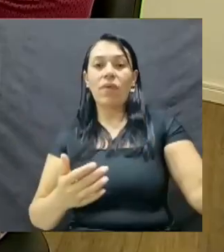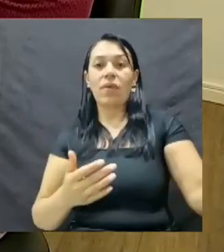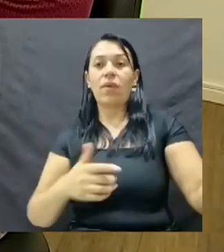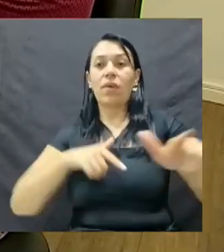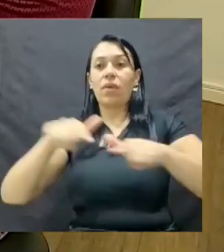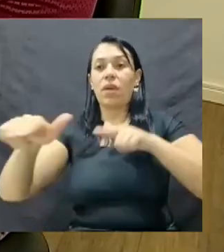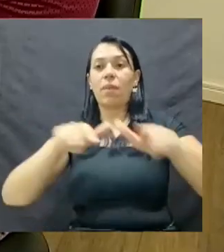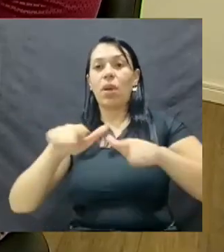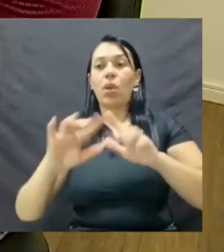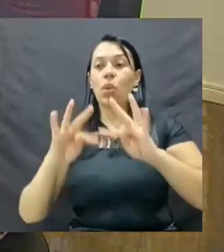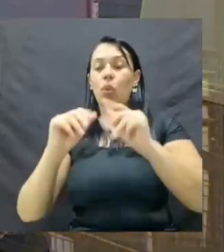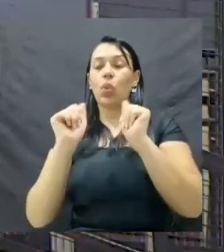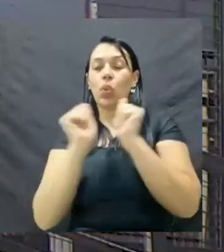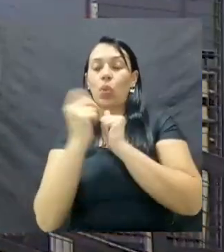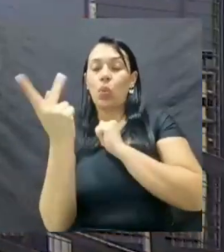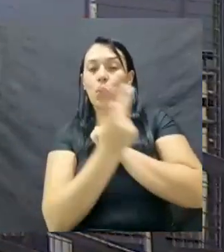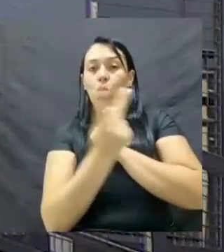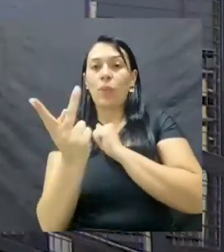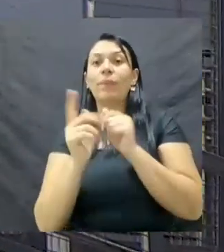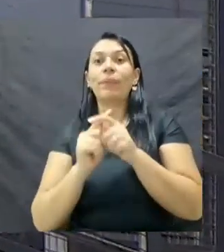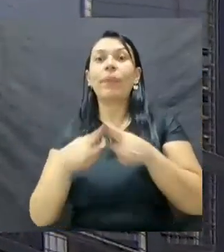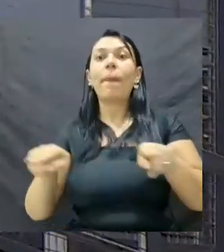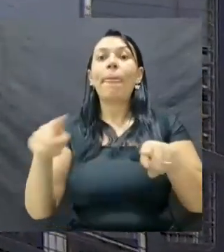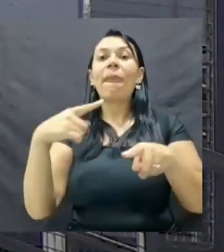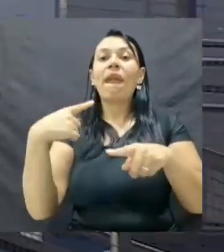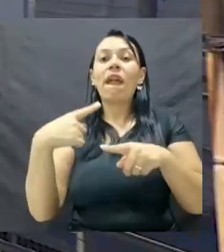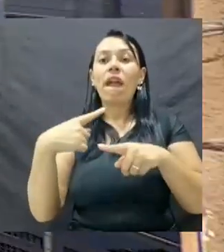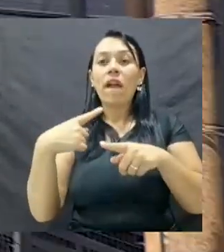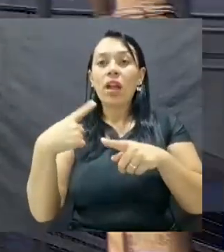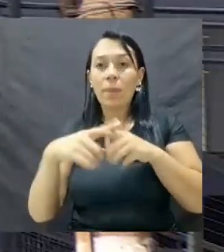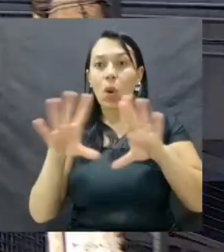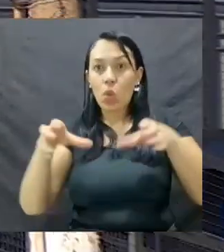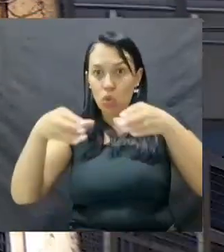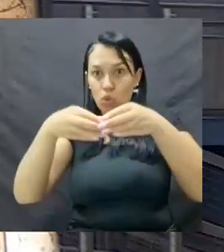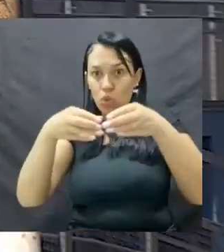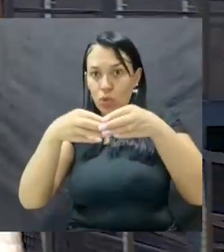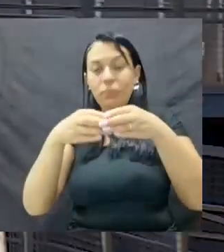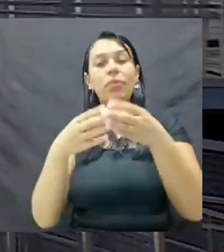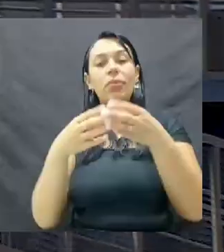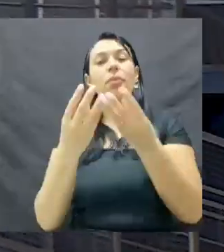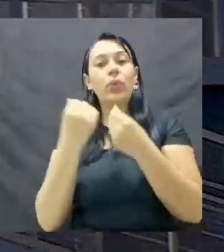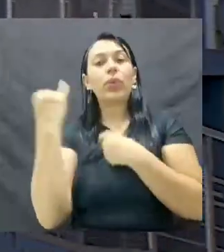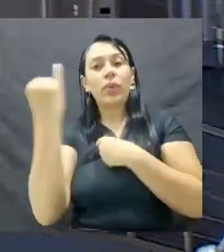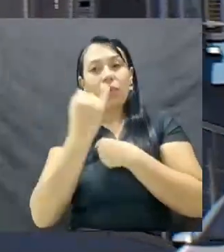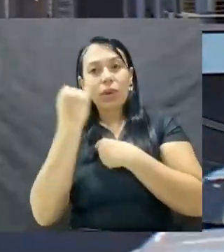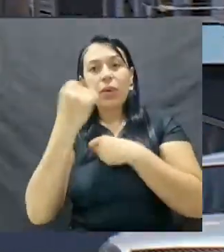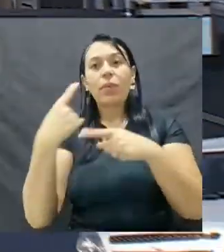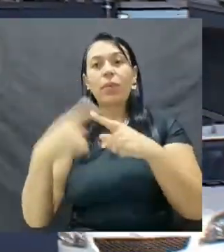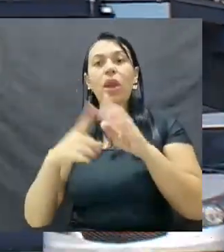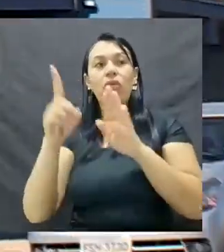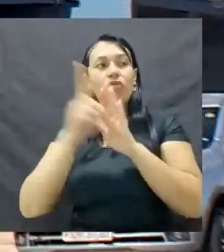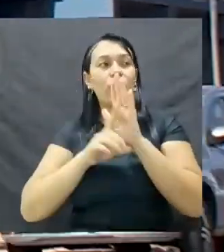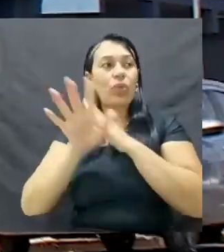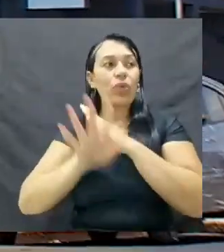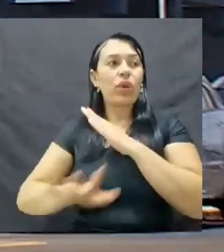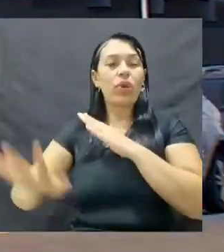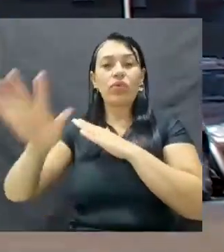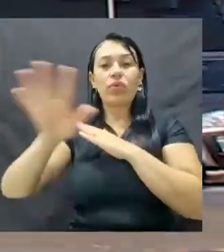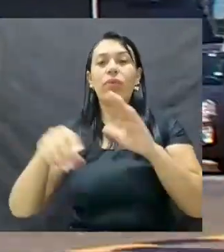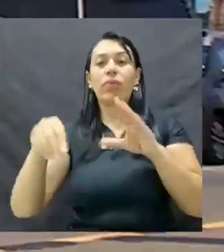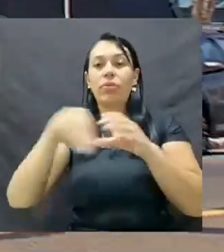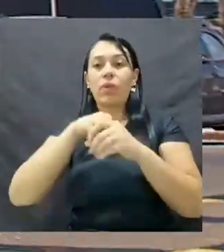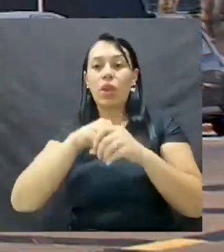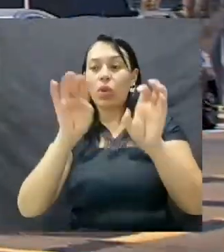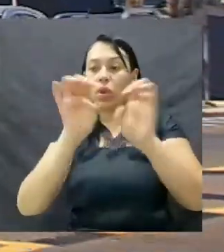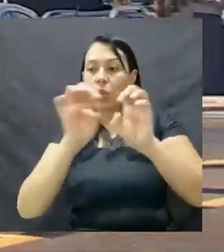E a questão dessa questão da equipe é muito importante, né? Porque a diretoria geral, dentro da estrutura interna dela, ela comanda